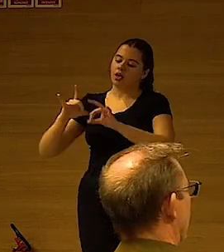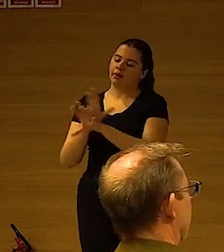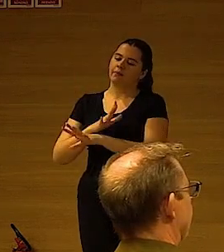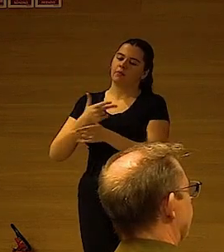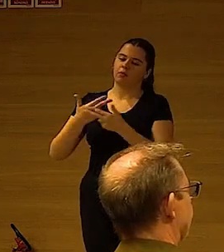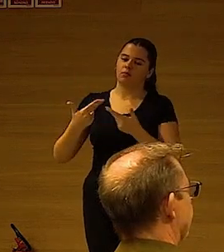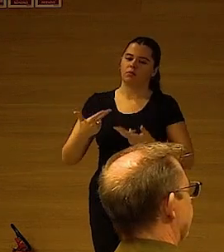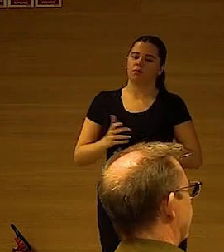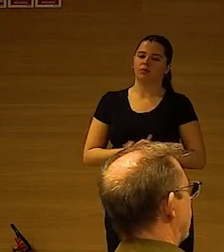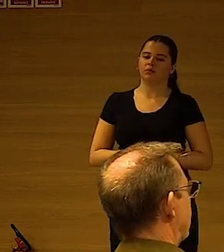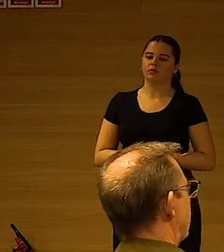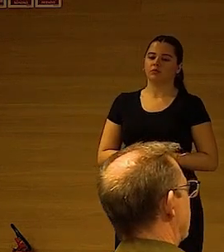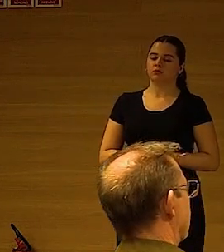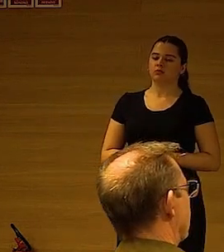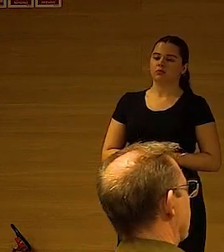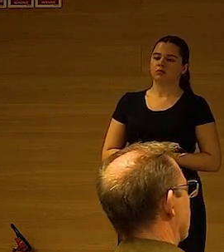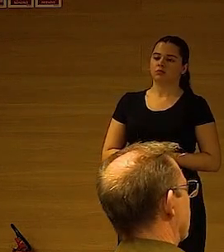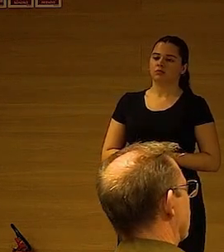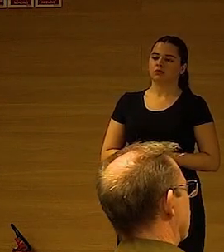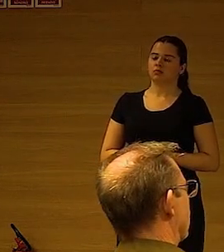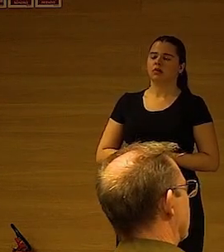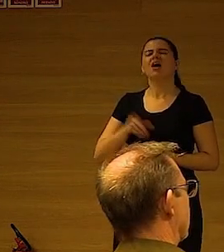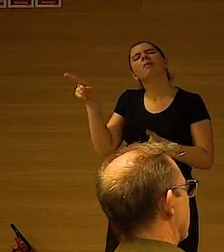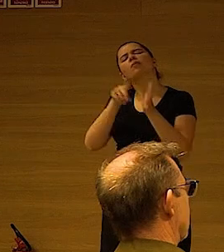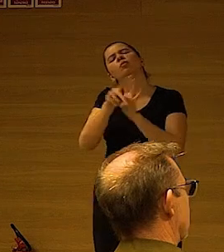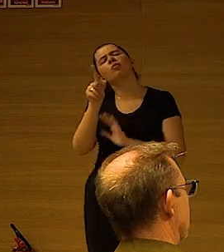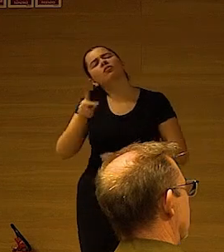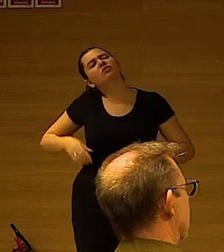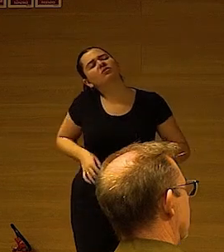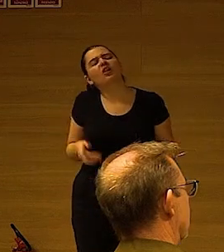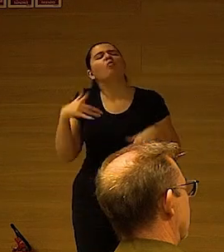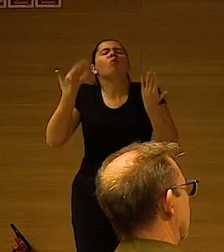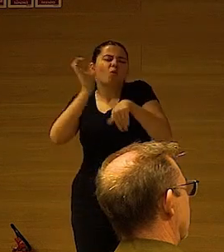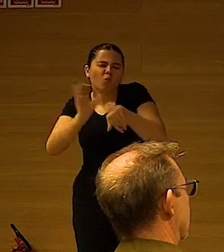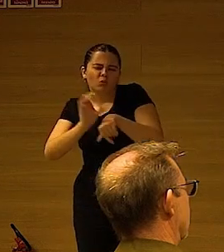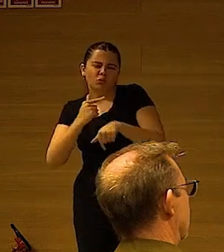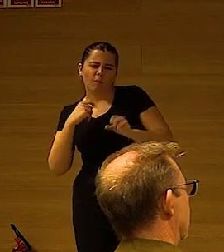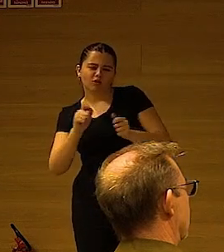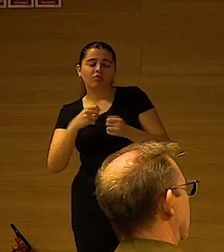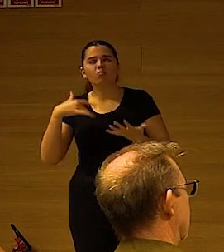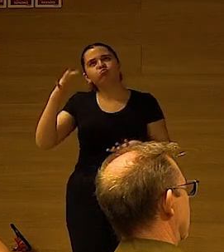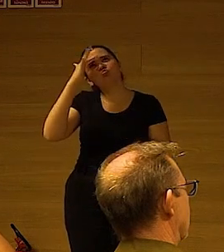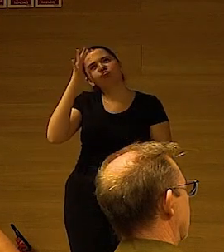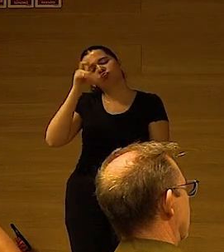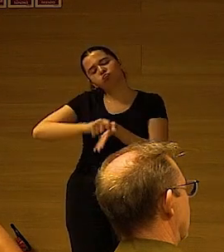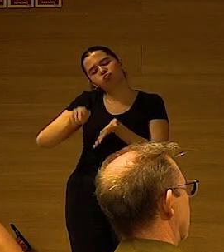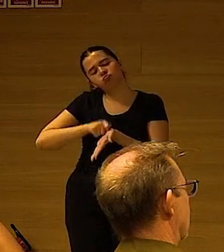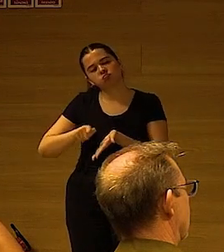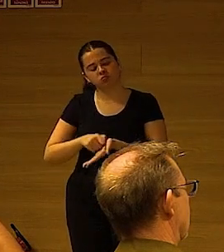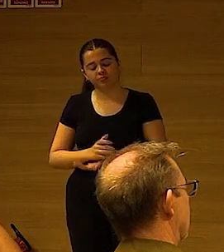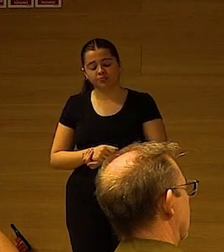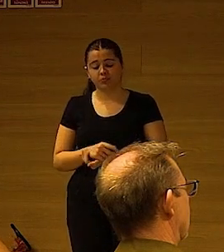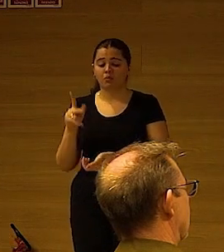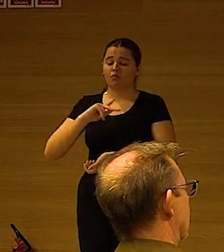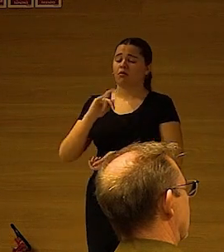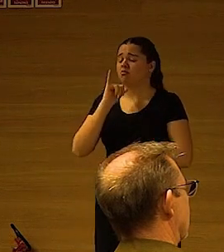clássico, ele perguntou para o professor, que curso eu posso fazer? Eu quero ser escritor. Aí o professor